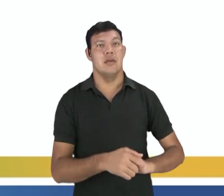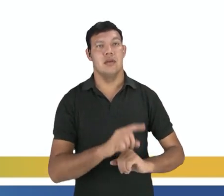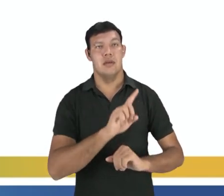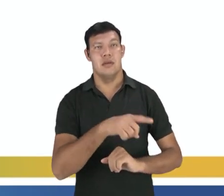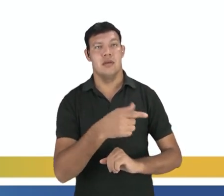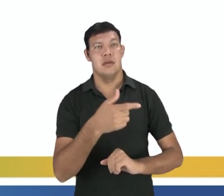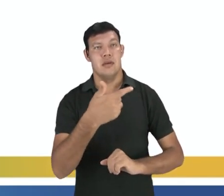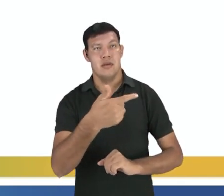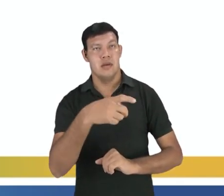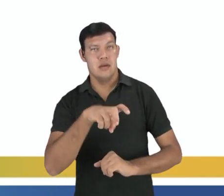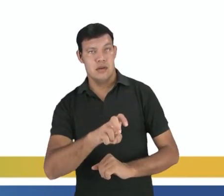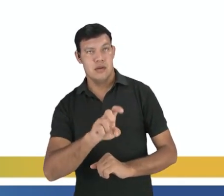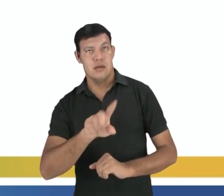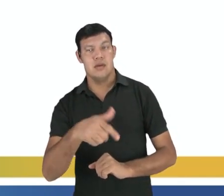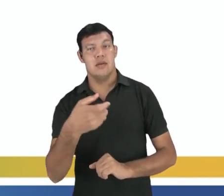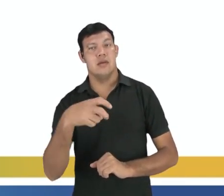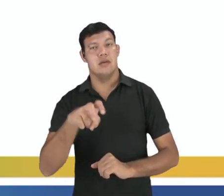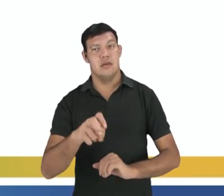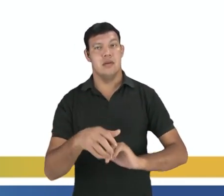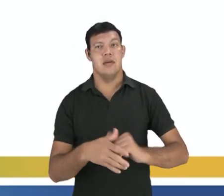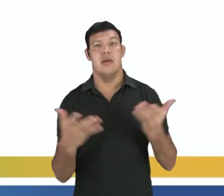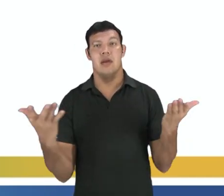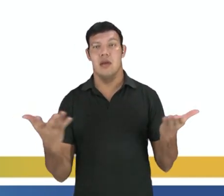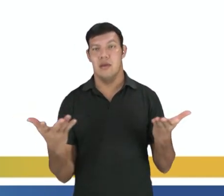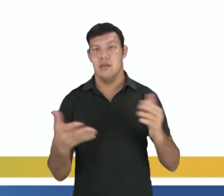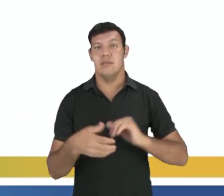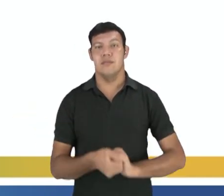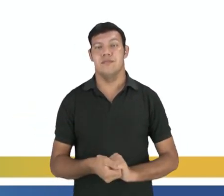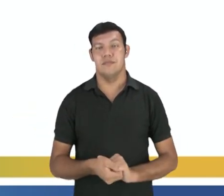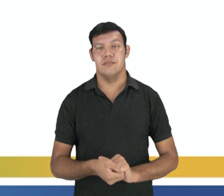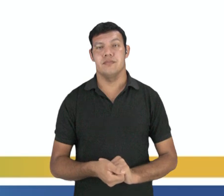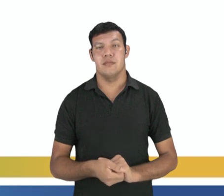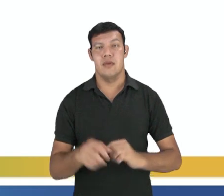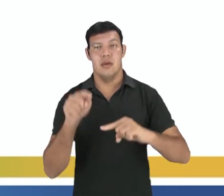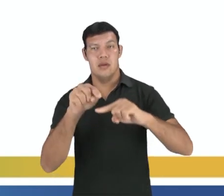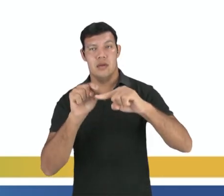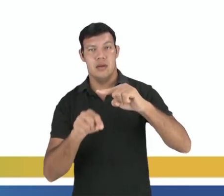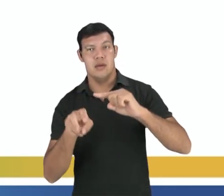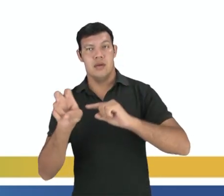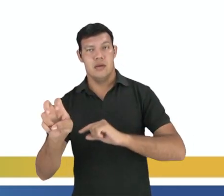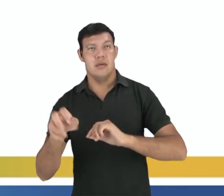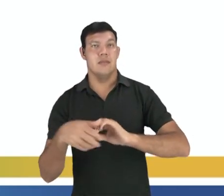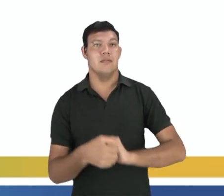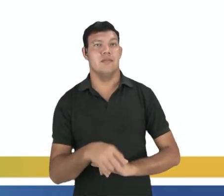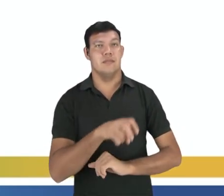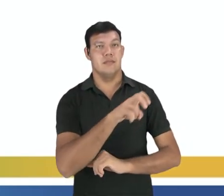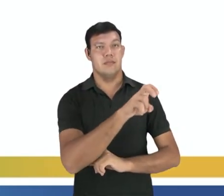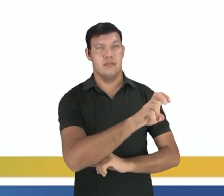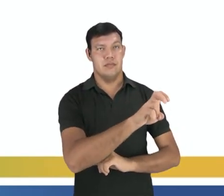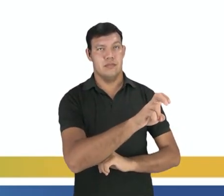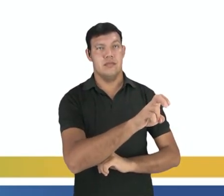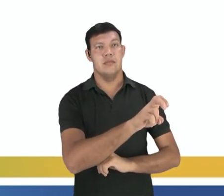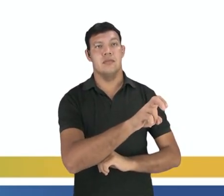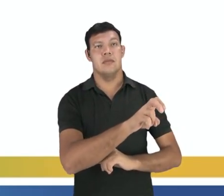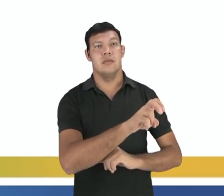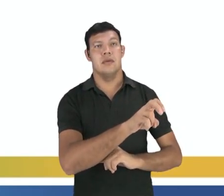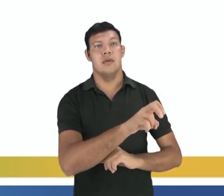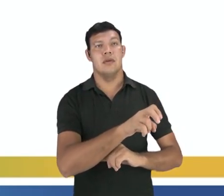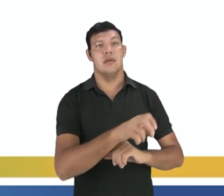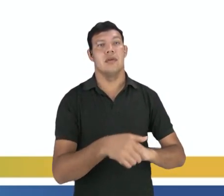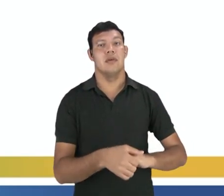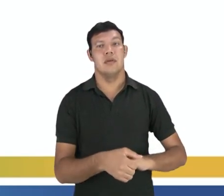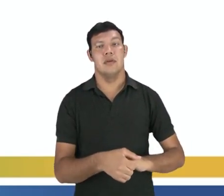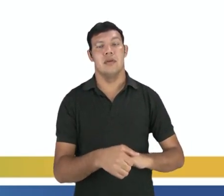Repete o 25 e o 5 que não divide para 3. Agora eu vou dividir eles por 5. Ó. 5 por 5 daria 1, que está